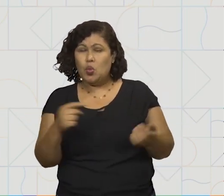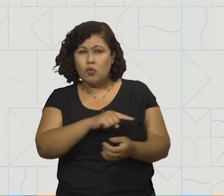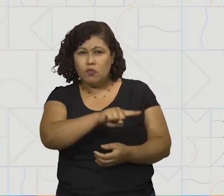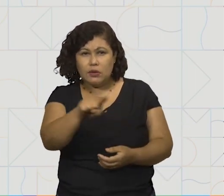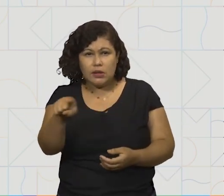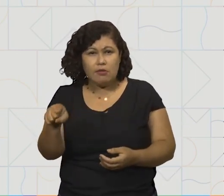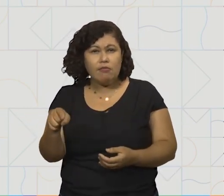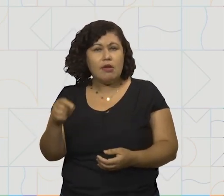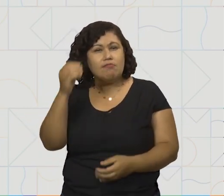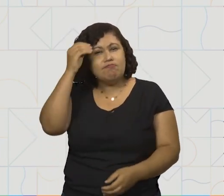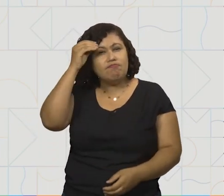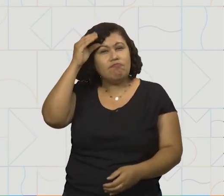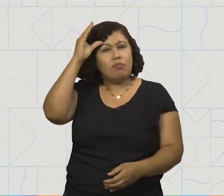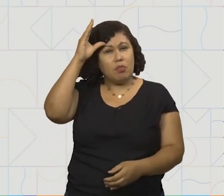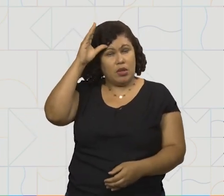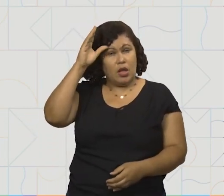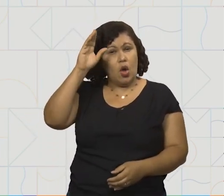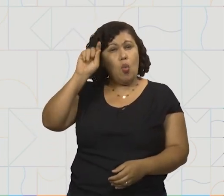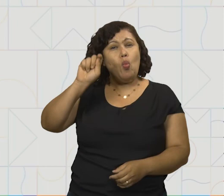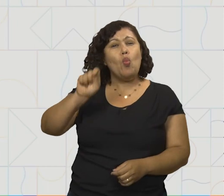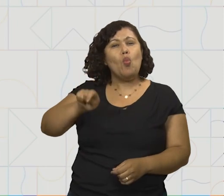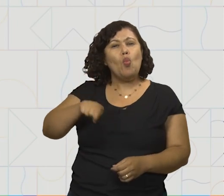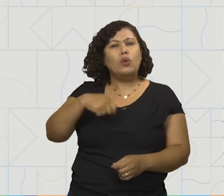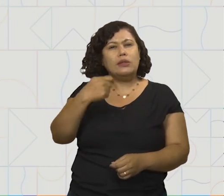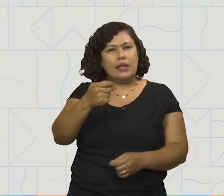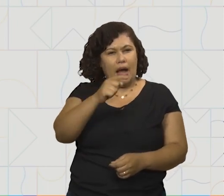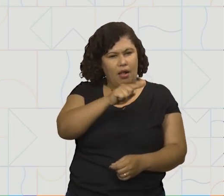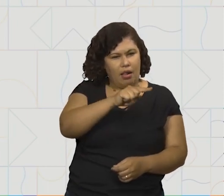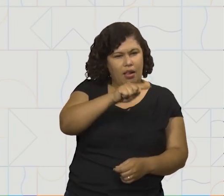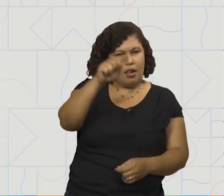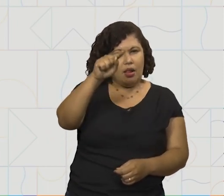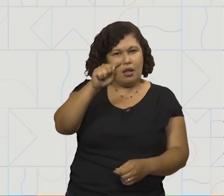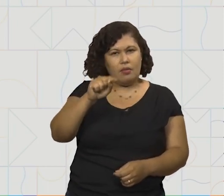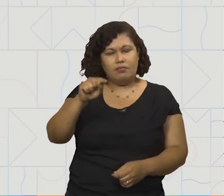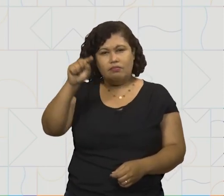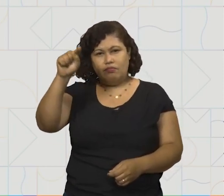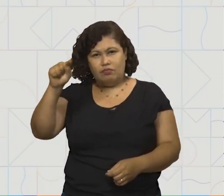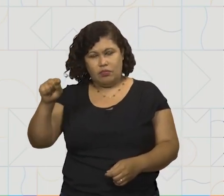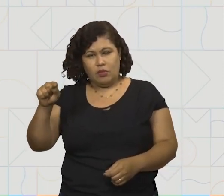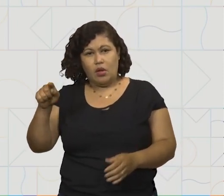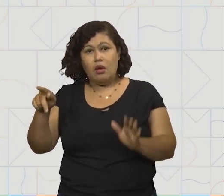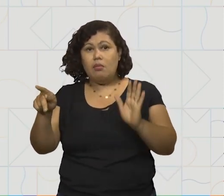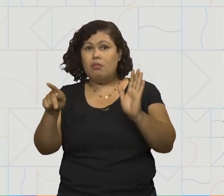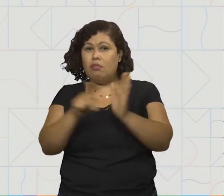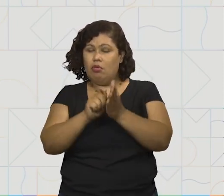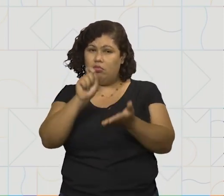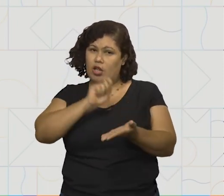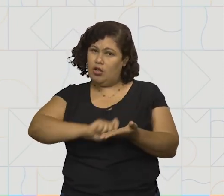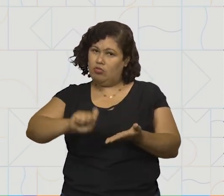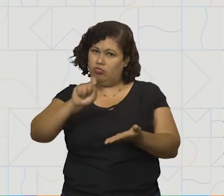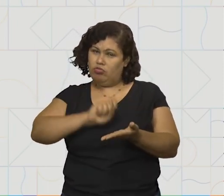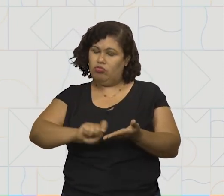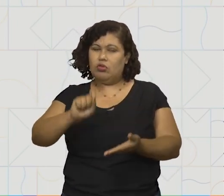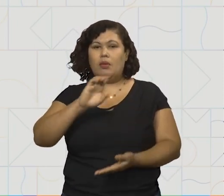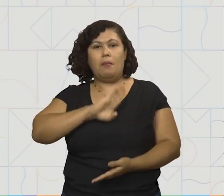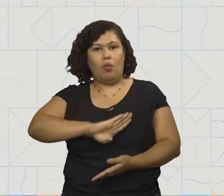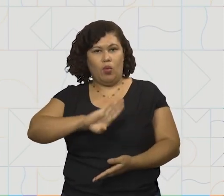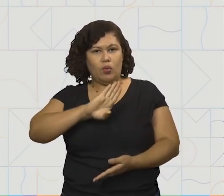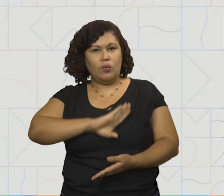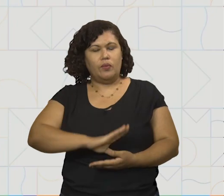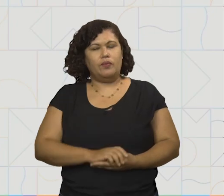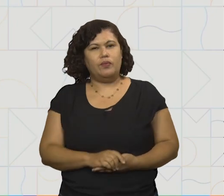alguns sinais de acentuação que fazem parte da escrita de algumas palavras da nossa língua.